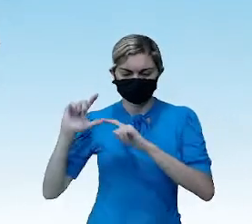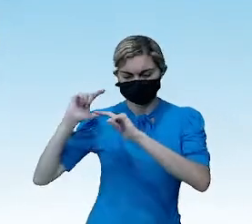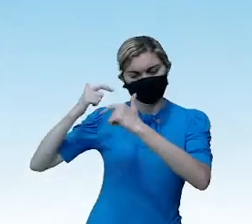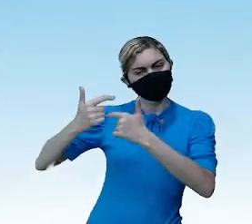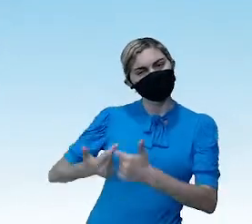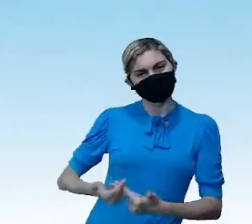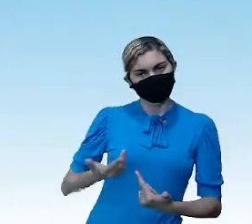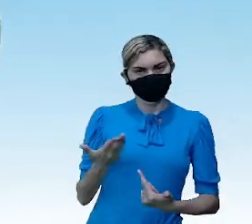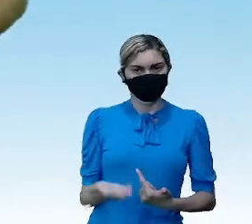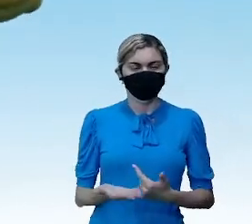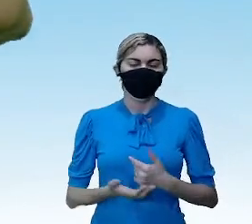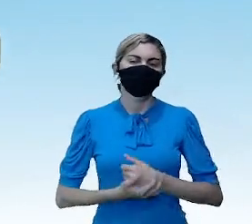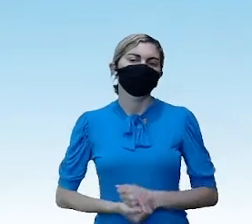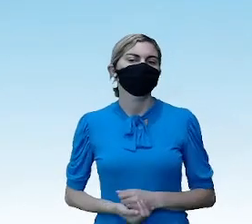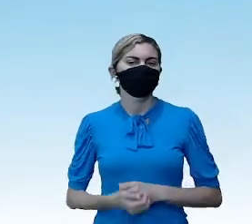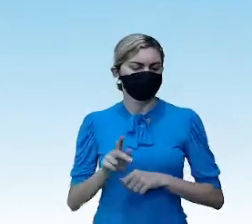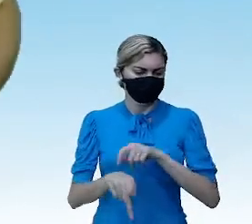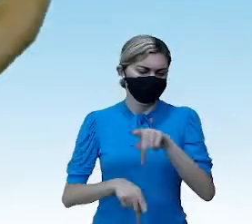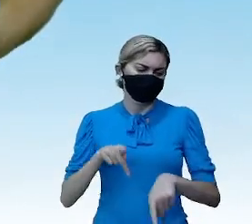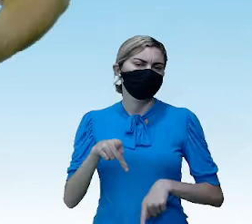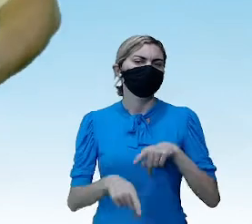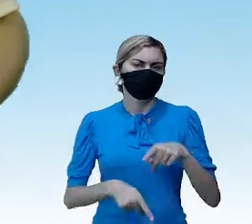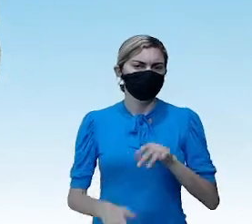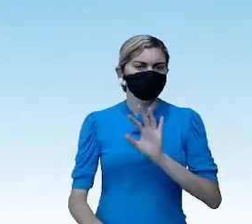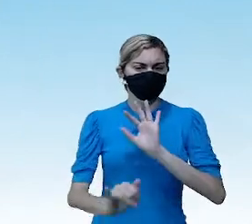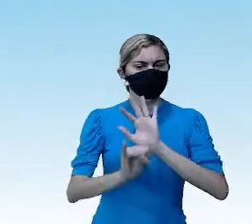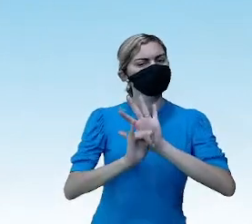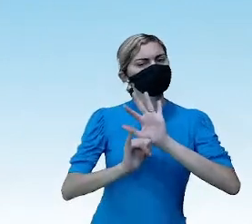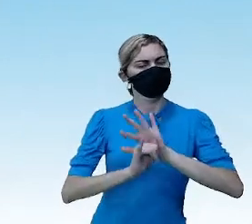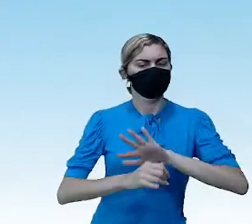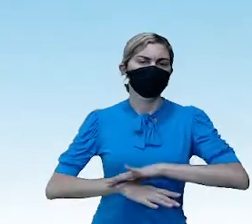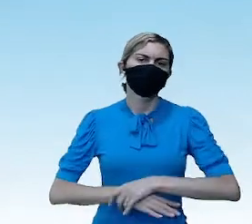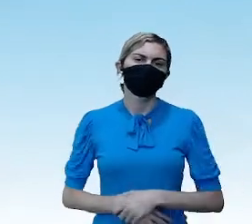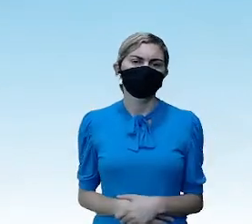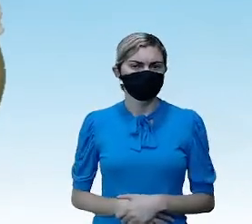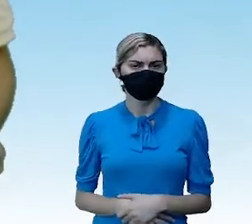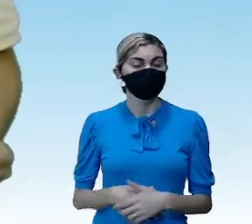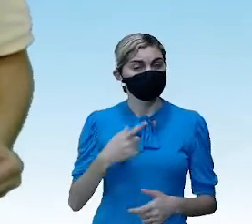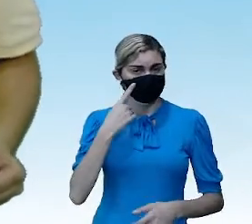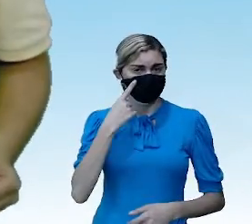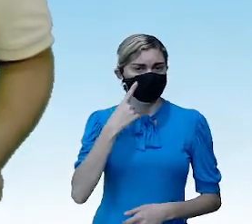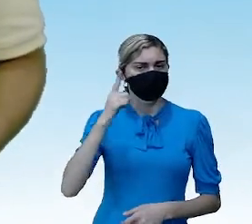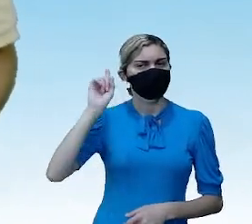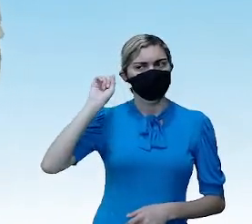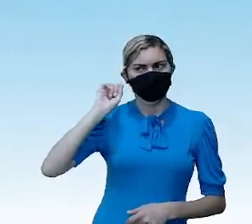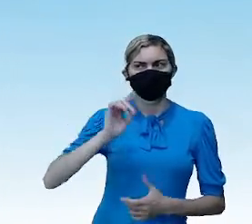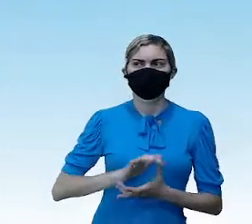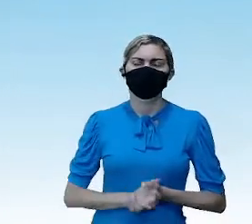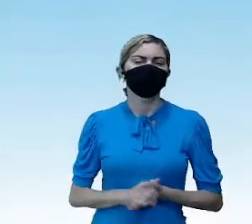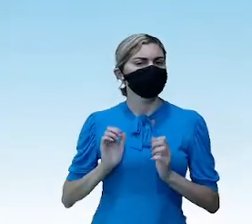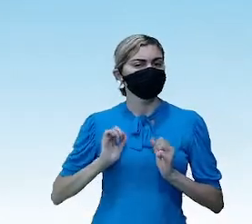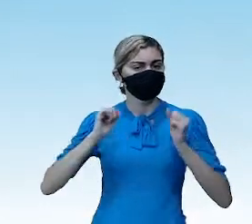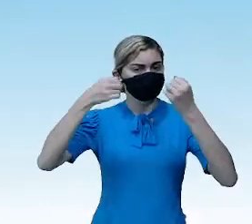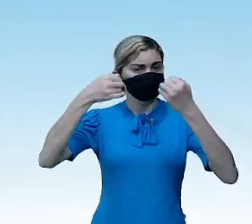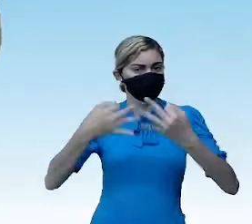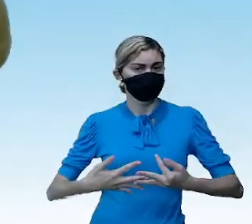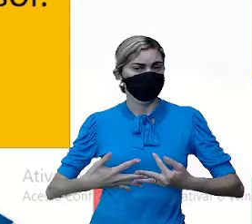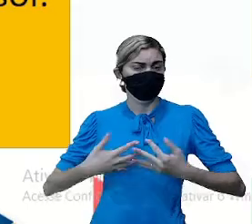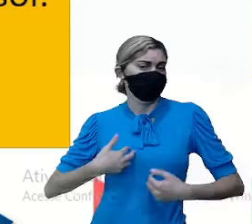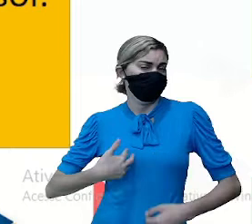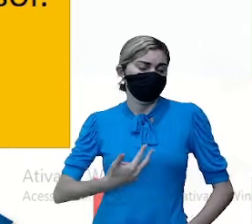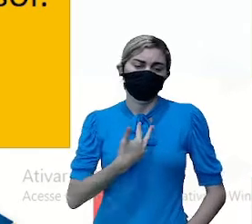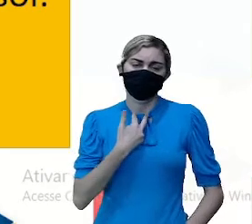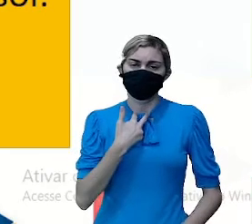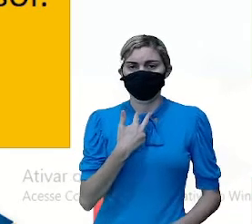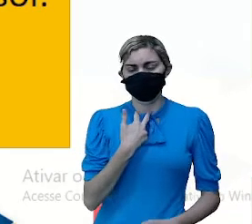tradição, certo? O seu povo, a sua identidade. Vamos ver aqui, olha o que ele diz. Não